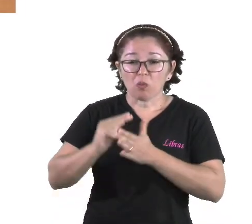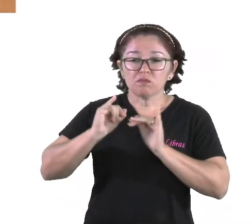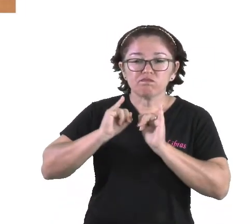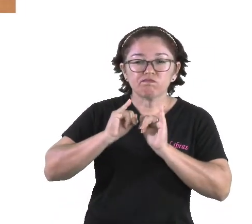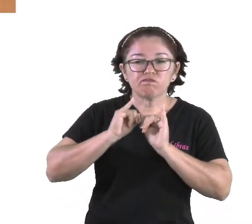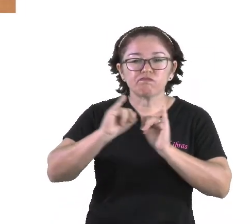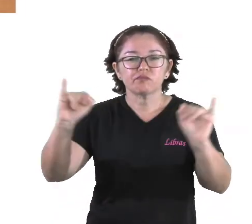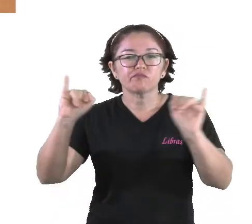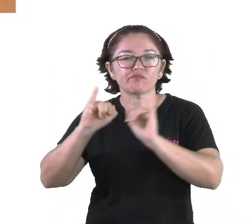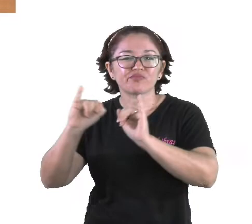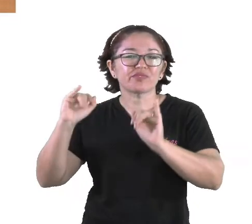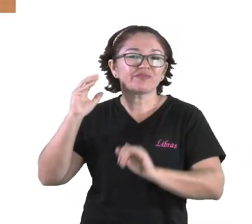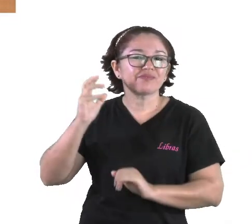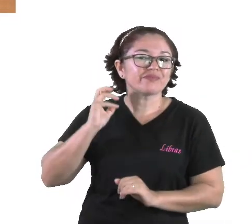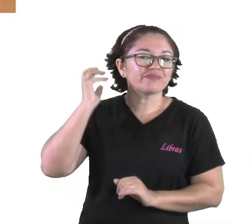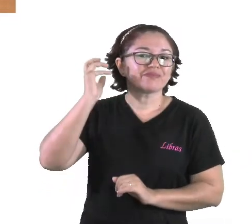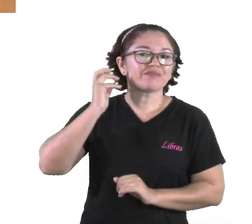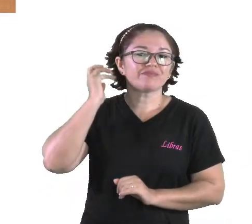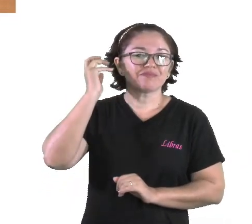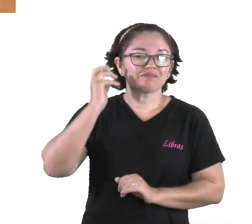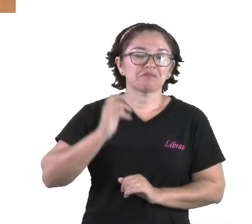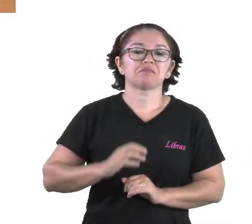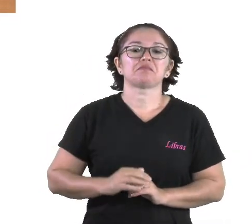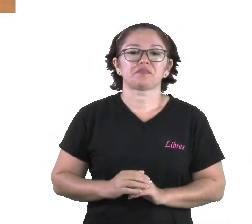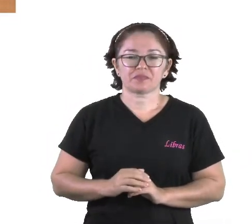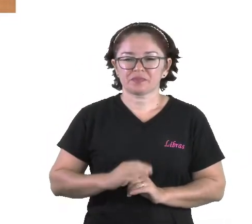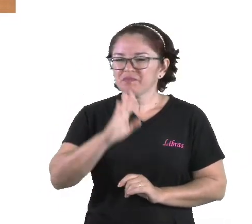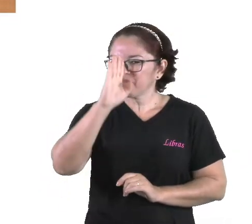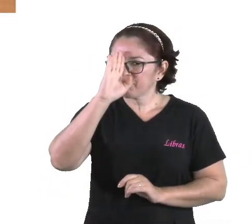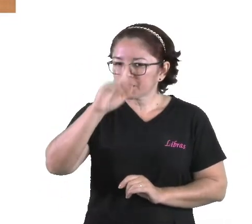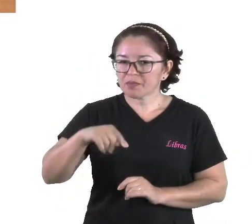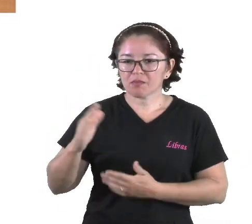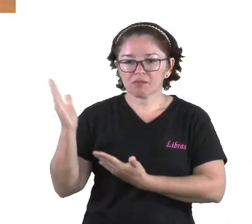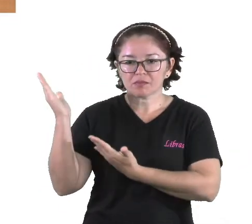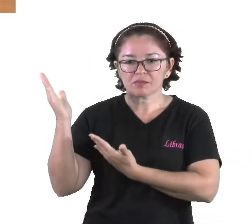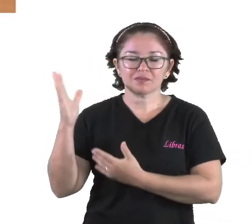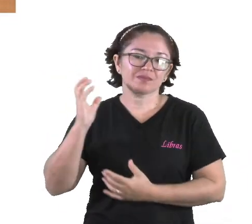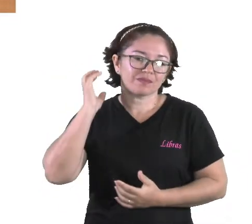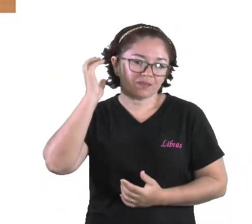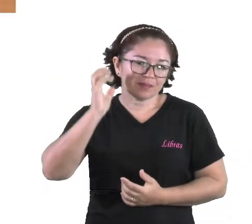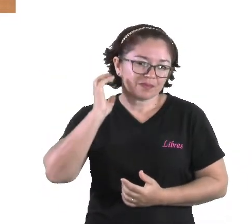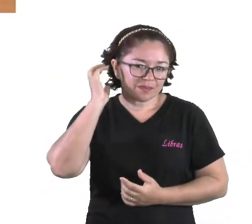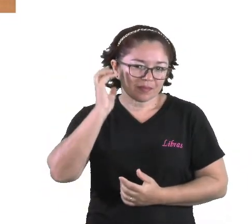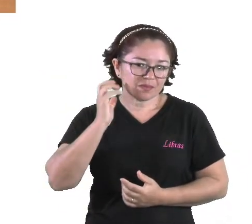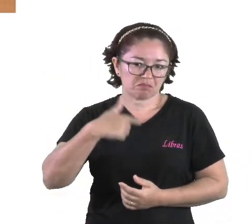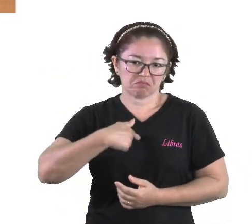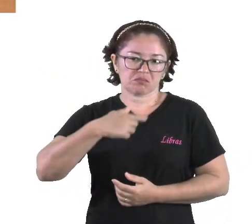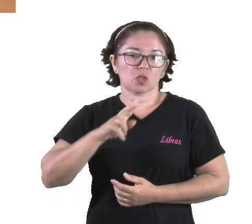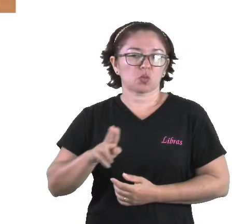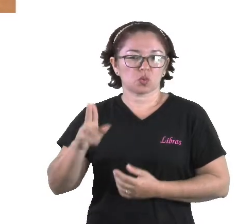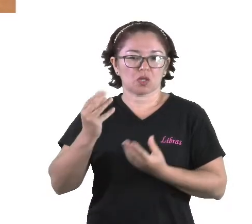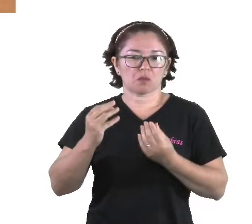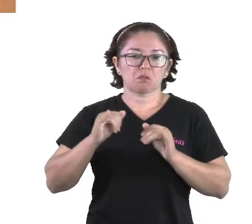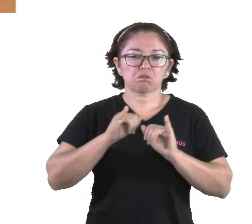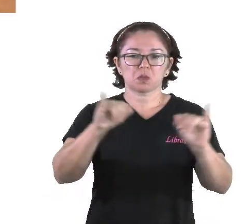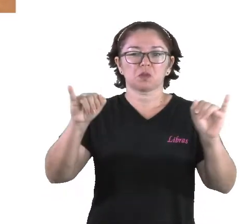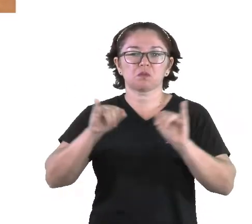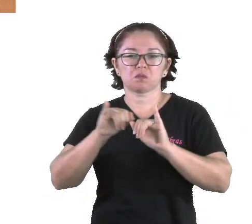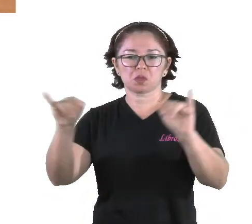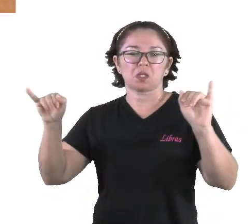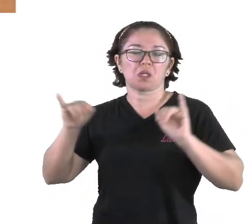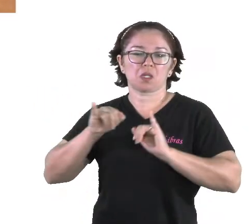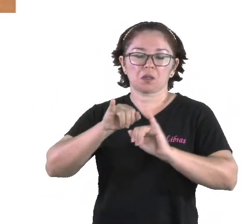instrumento estatal. Então, principalmente o rádio, naquele momento, era muito utilizado. O departamento de